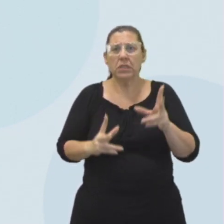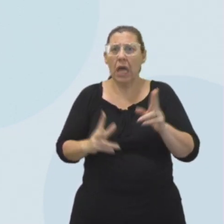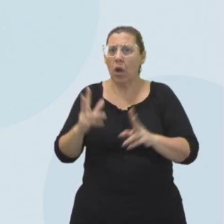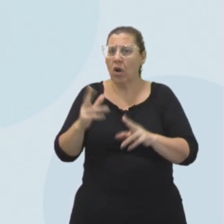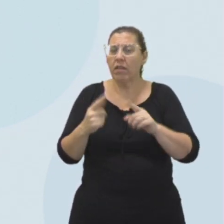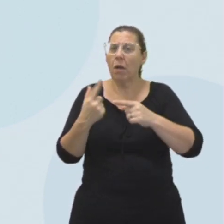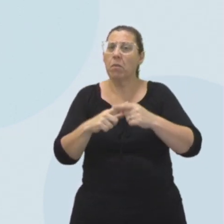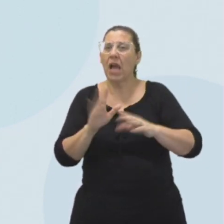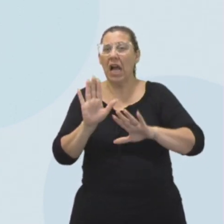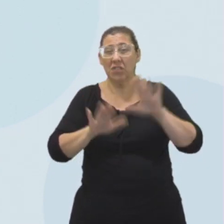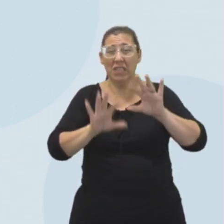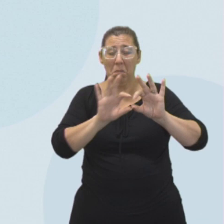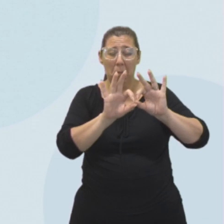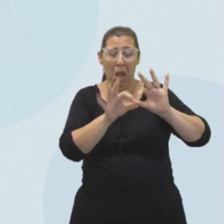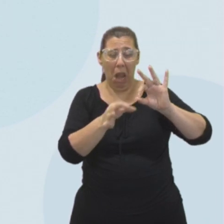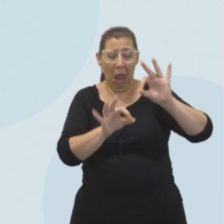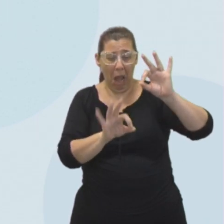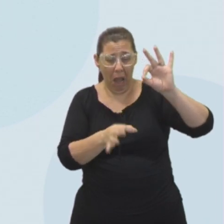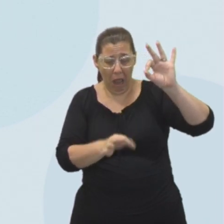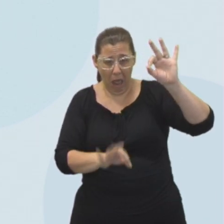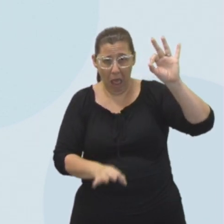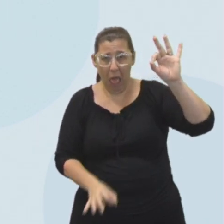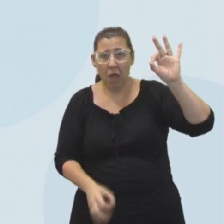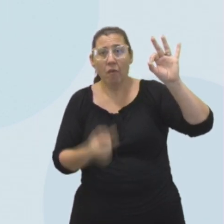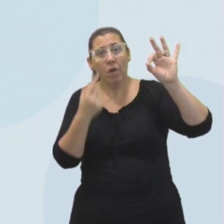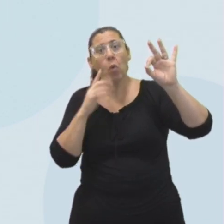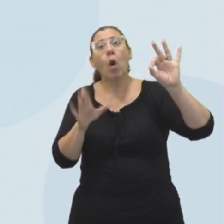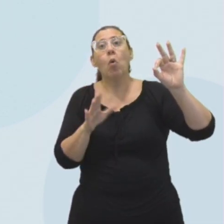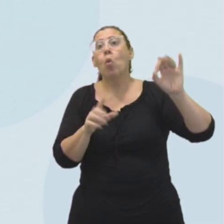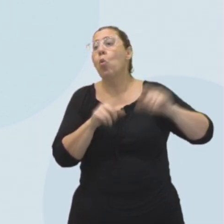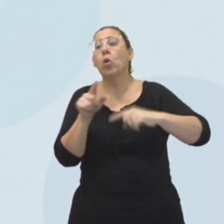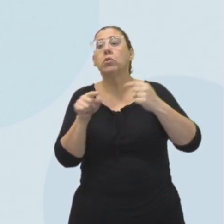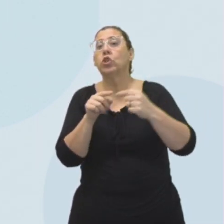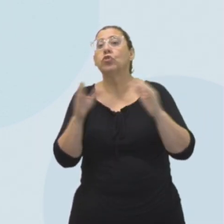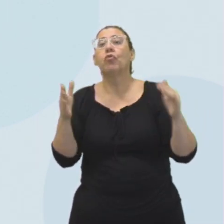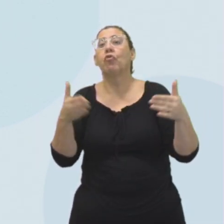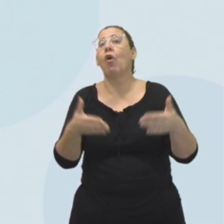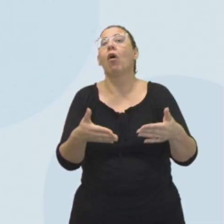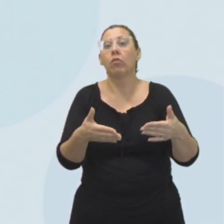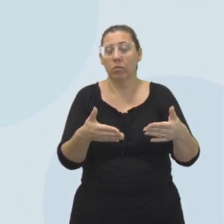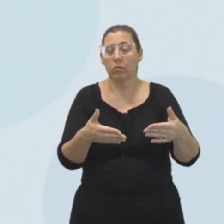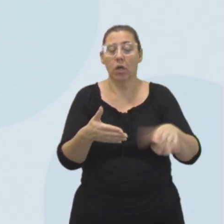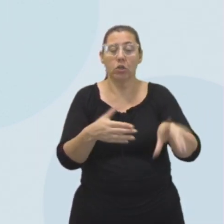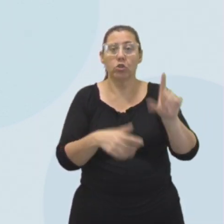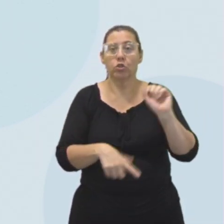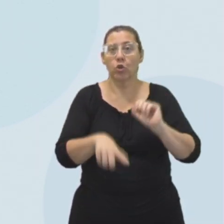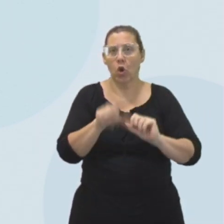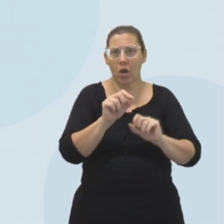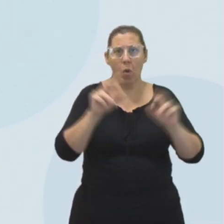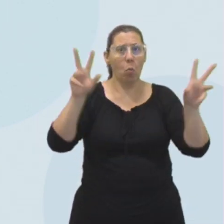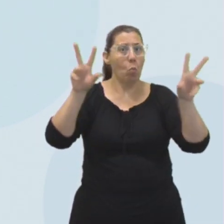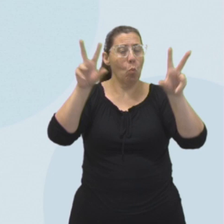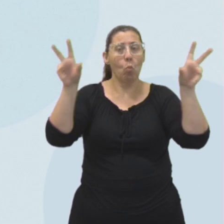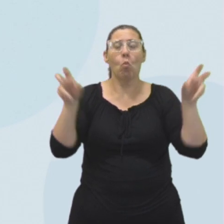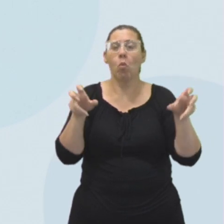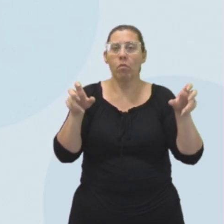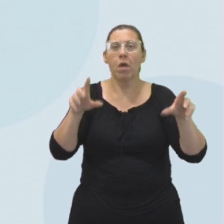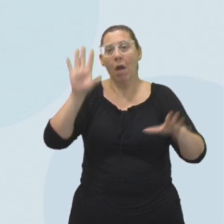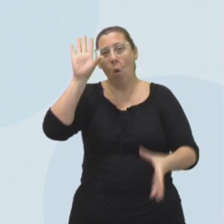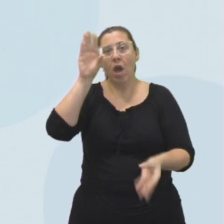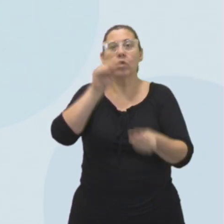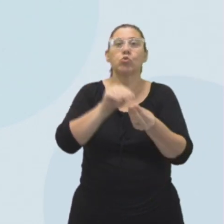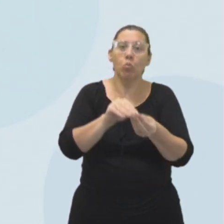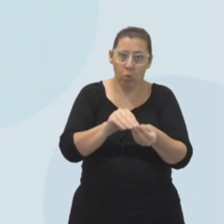tem que definir qual é o objetivo específico desse tema e escolher uma sinopse. Sinopse